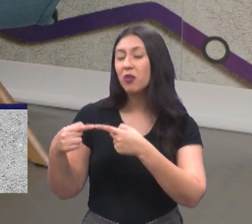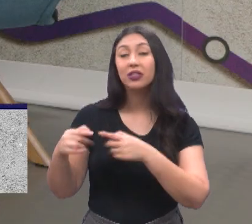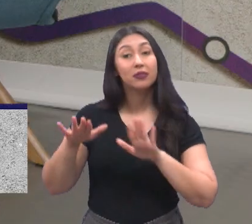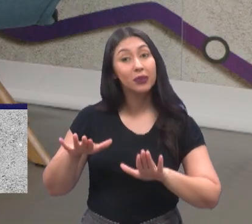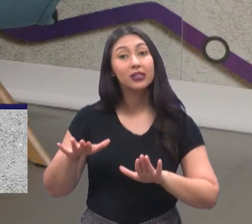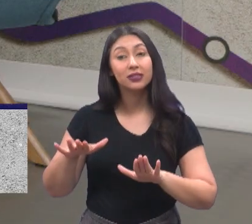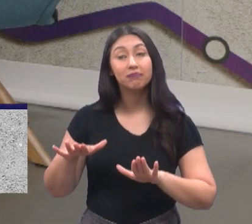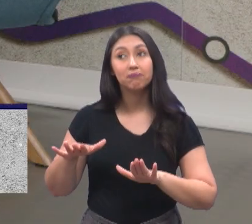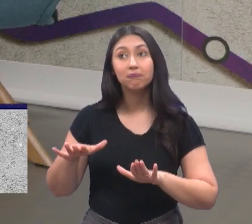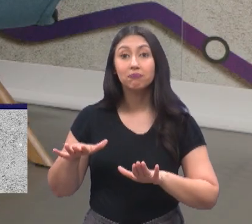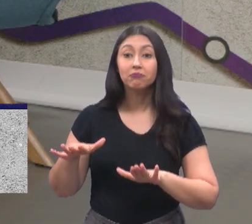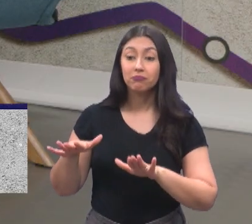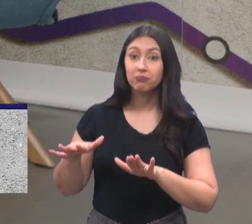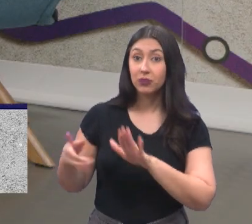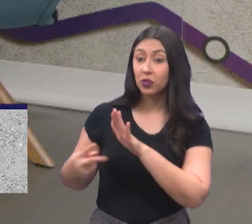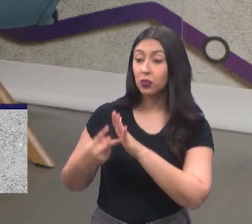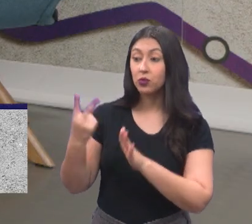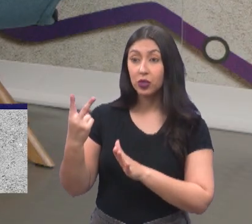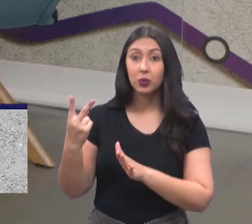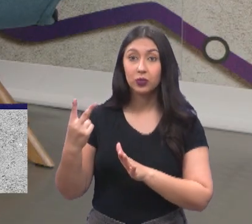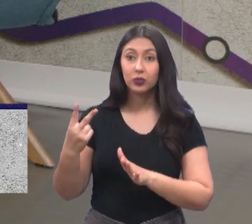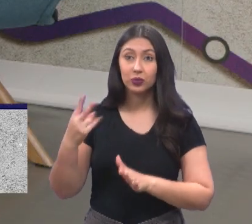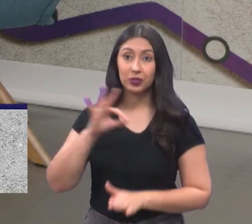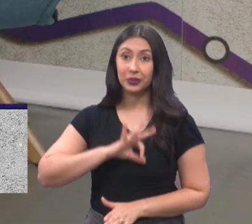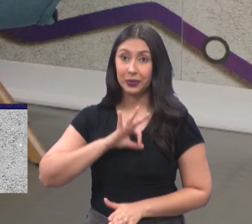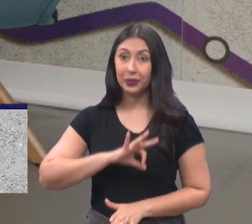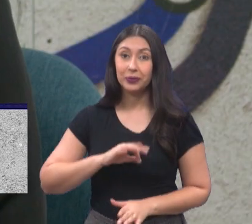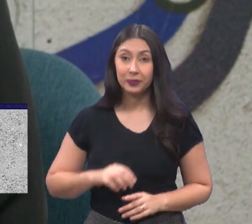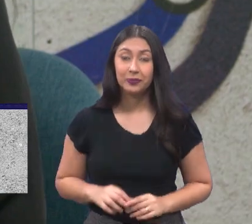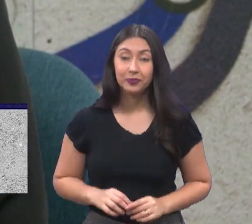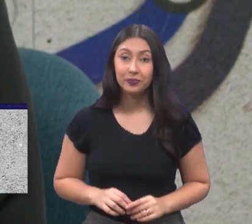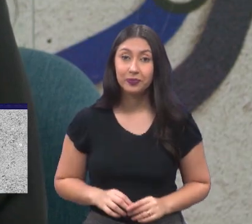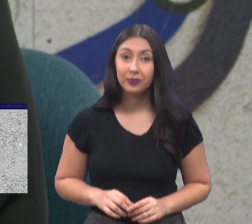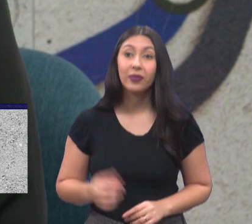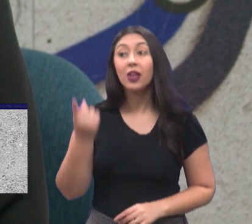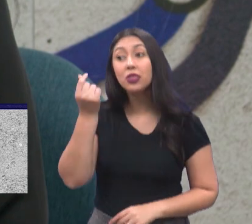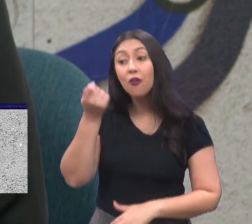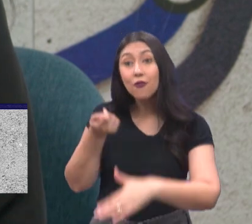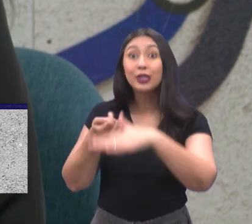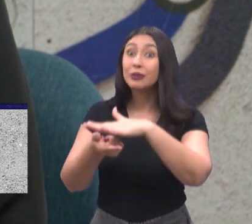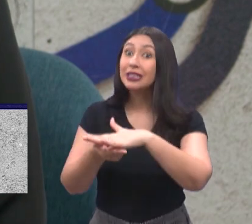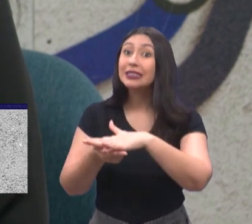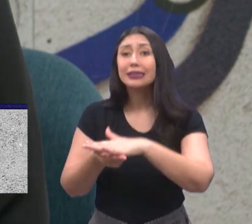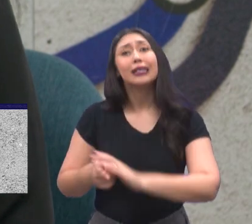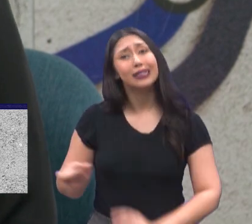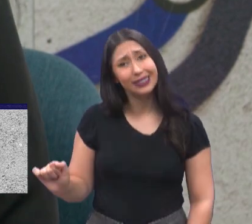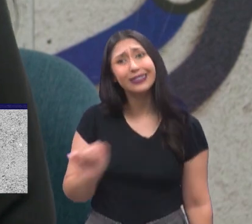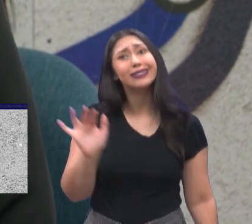são a segunda história da vida. E o investimento não é pequeno,